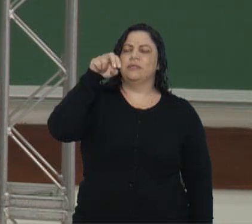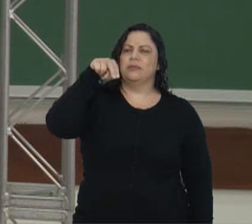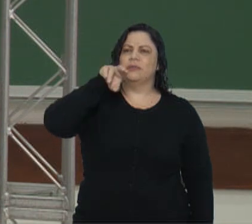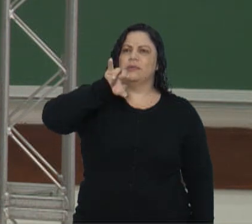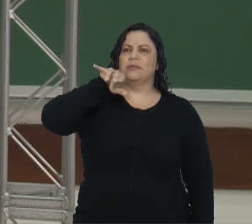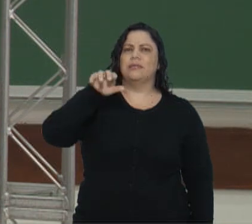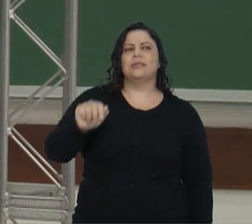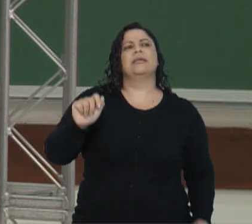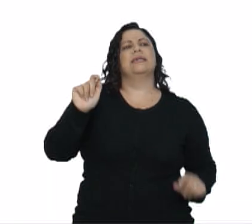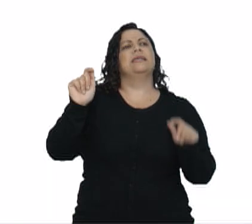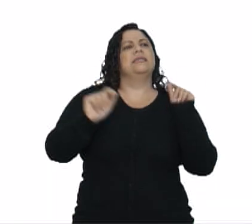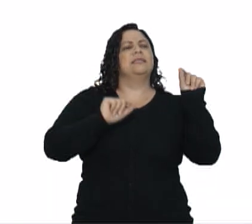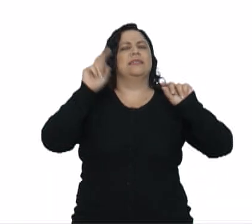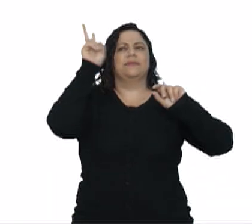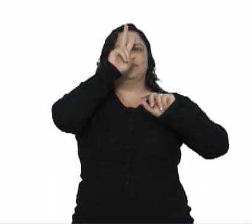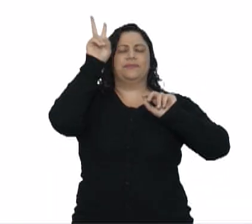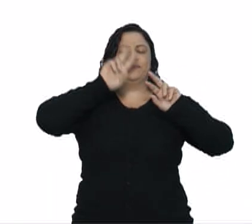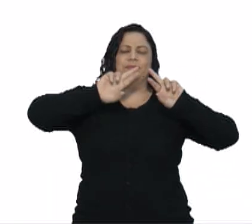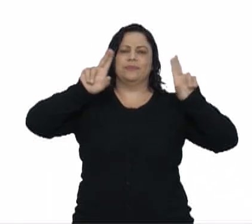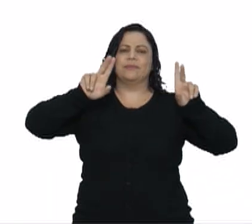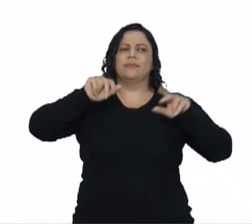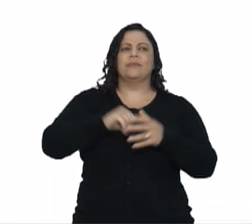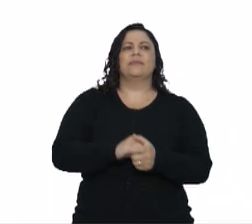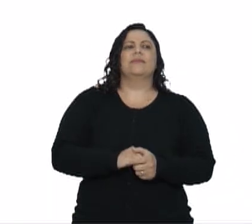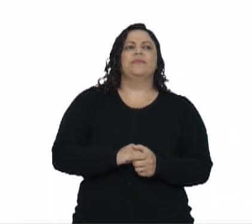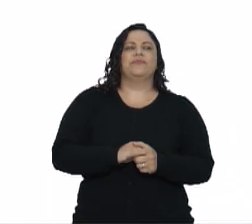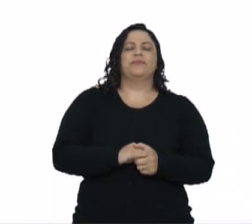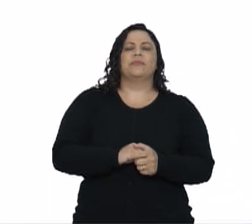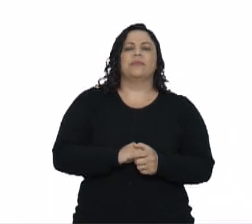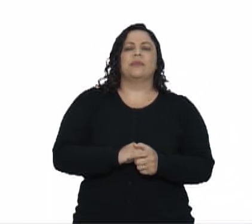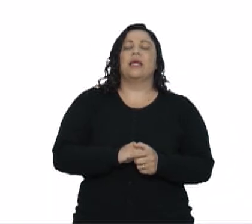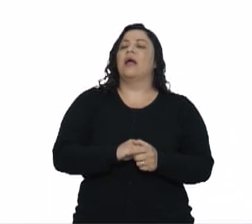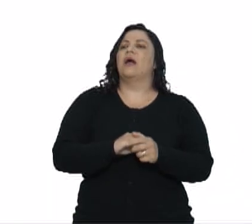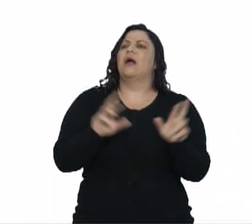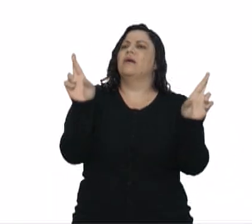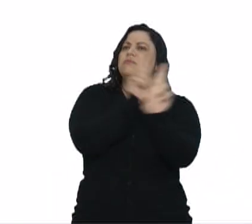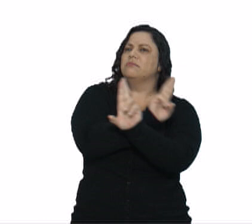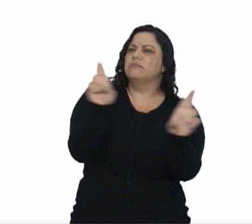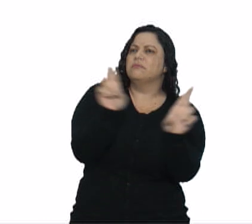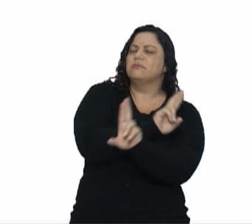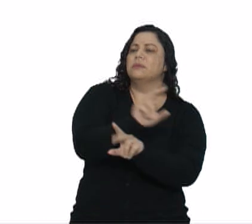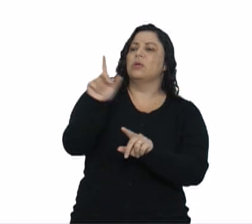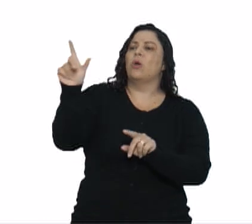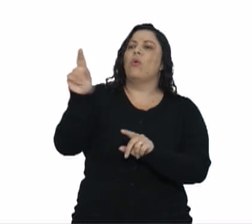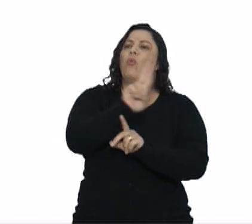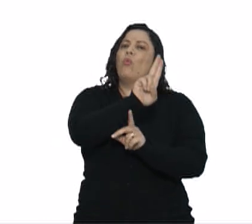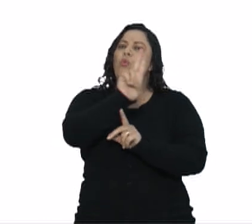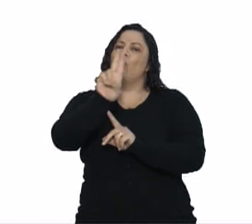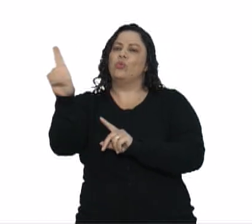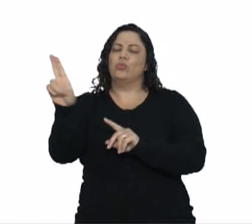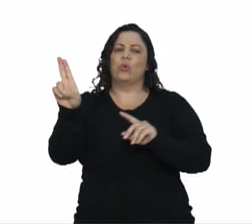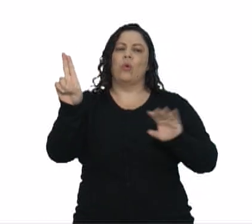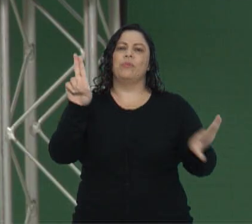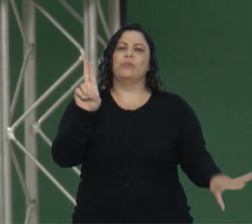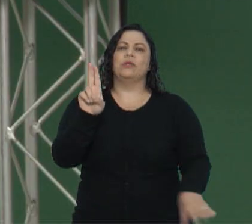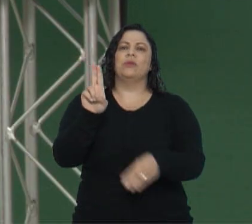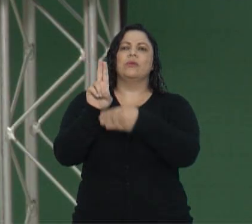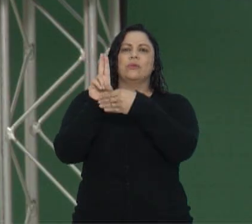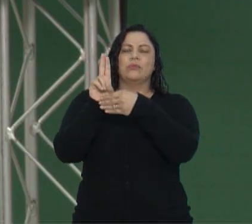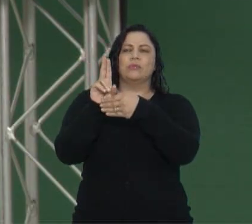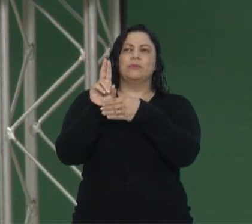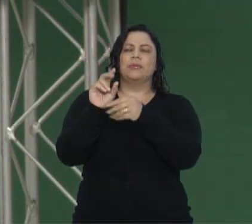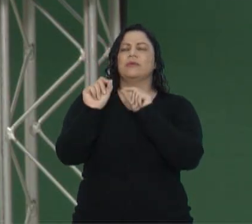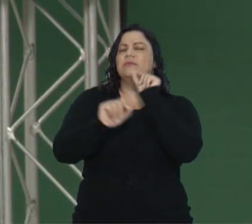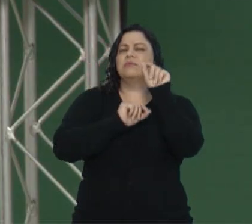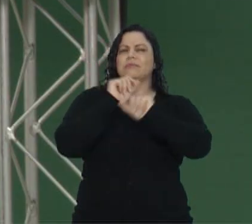um flashback. Em geral, a relação entre um nome e o seu complemento é estabelecida por uma preposição. O que a professora está